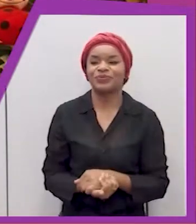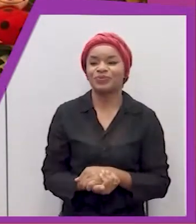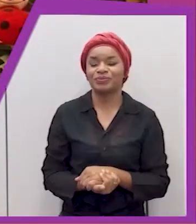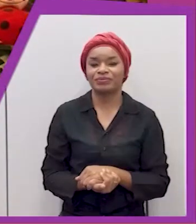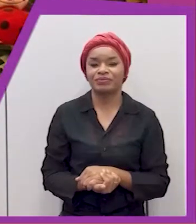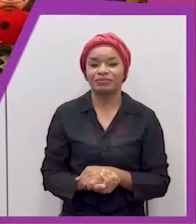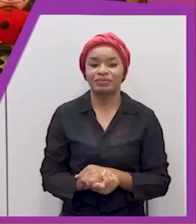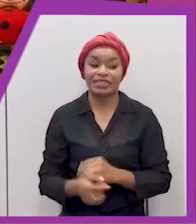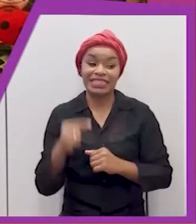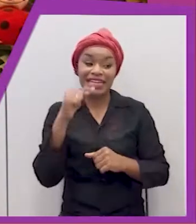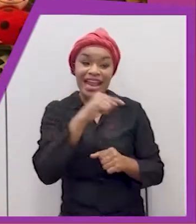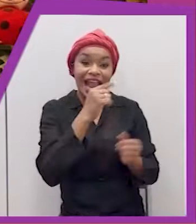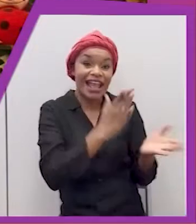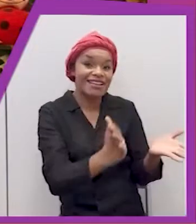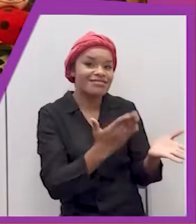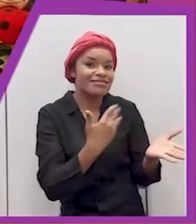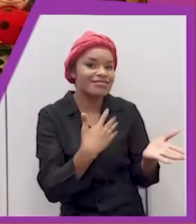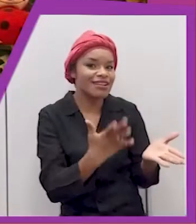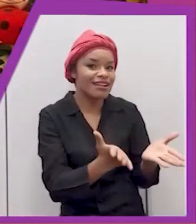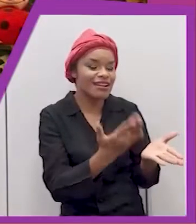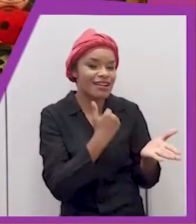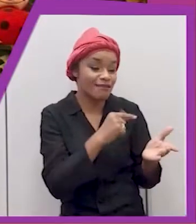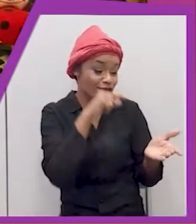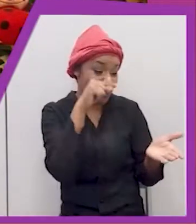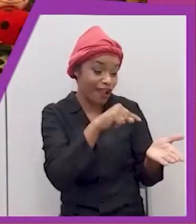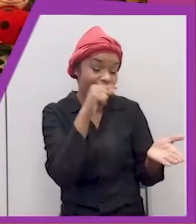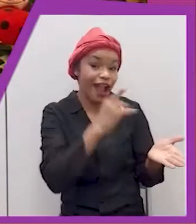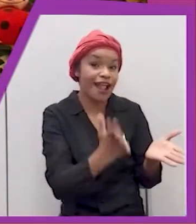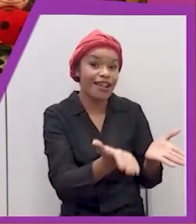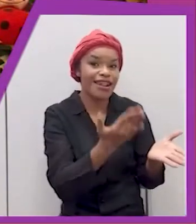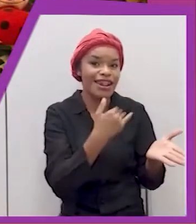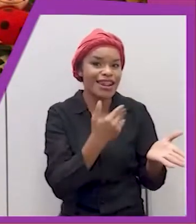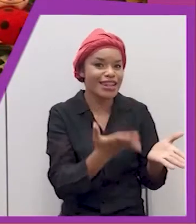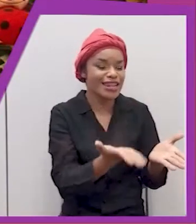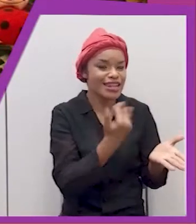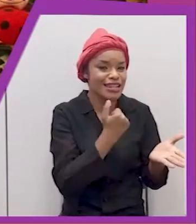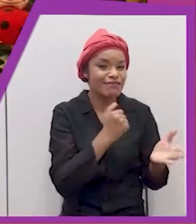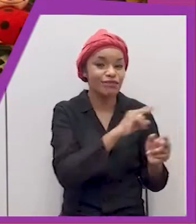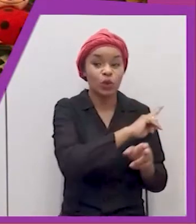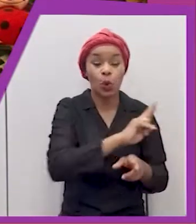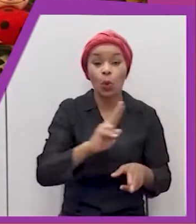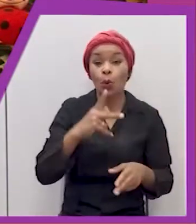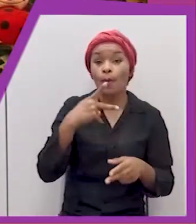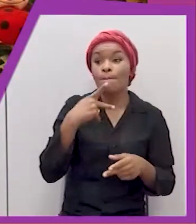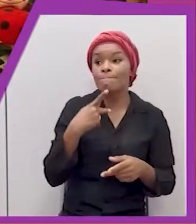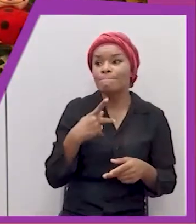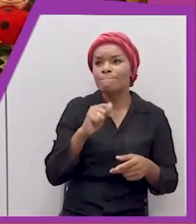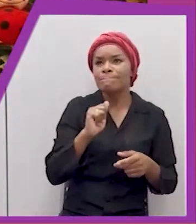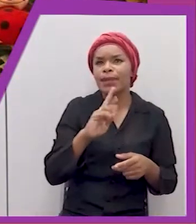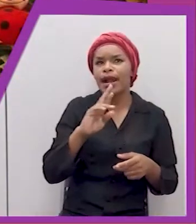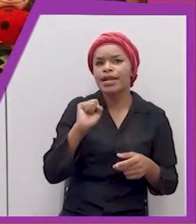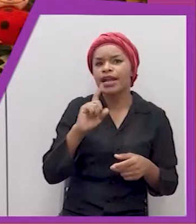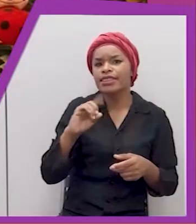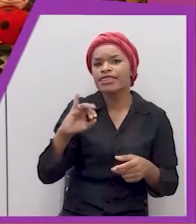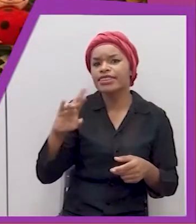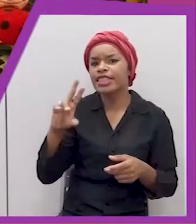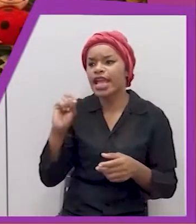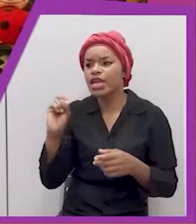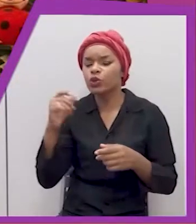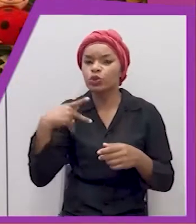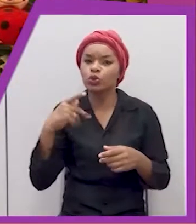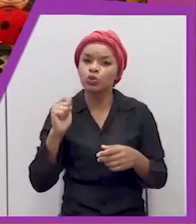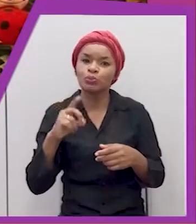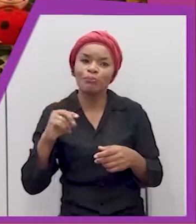como será que acontece isso vou mostrar para vocês então este gente